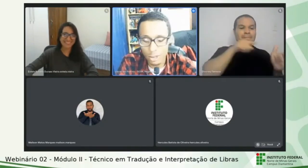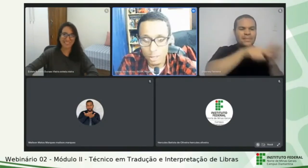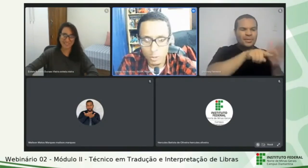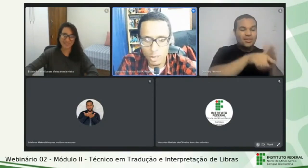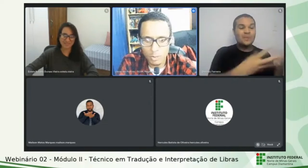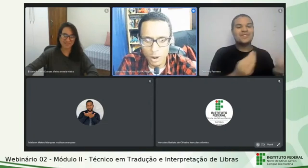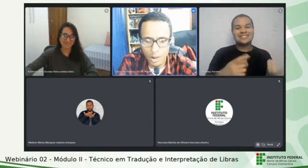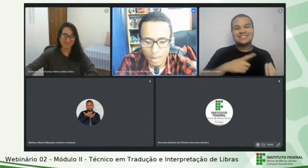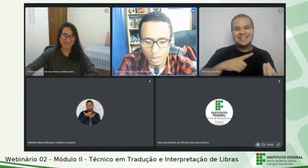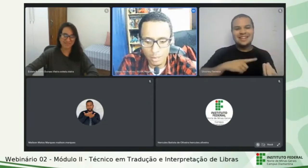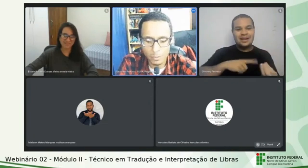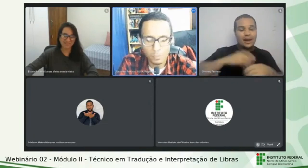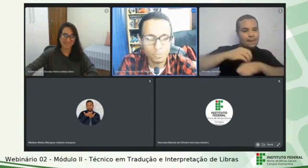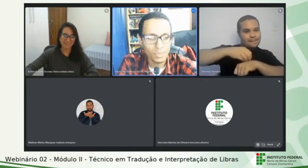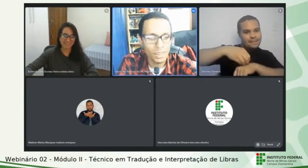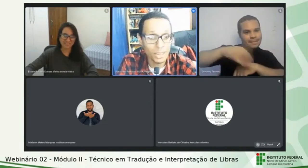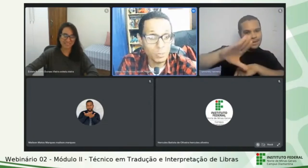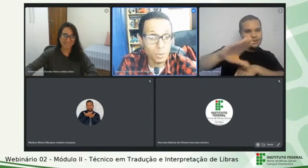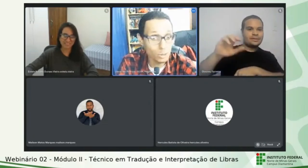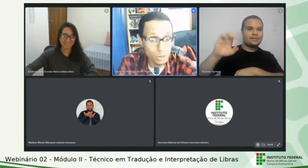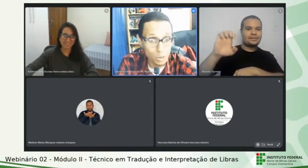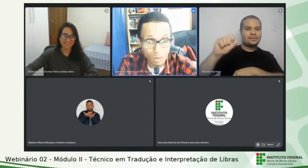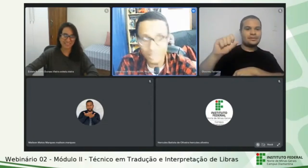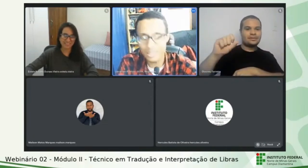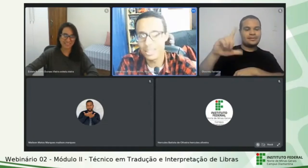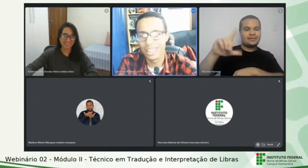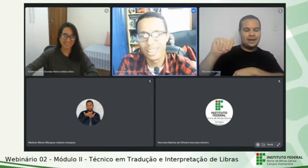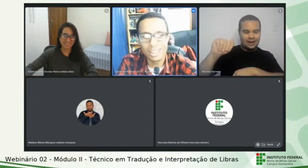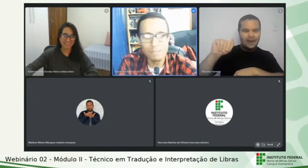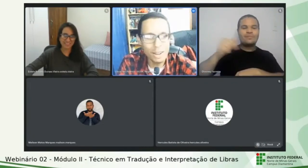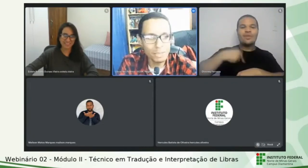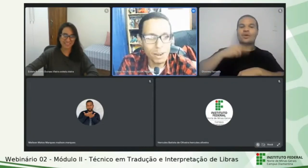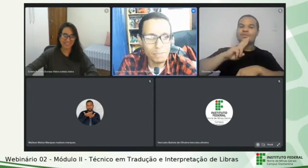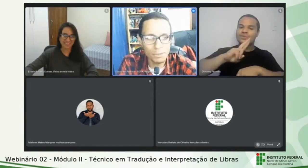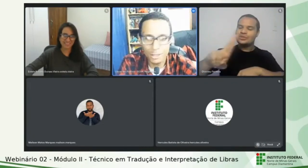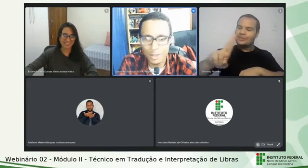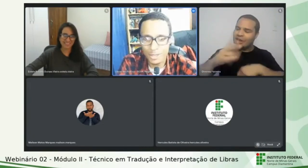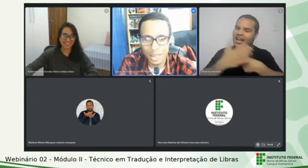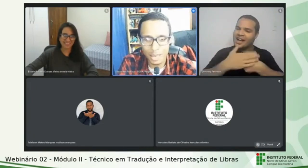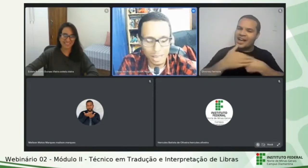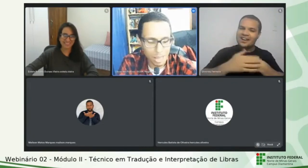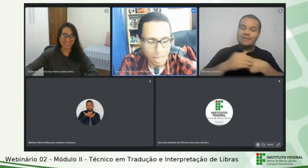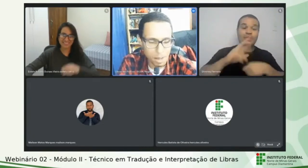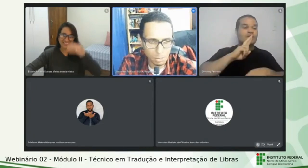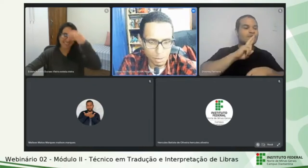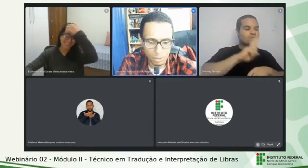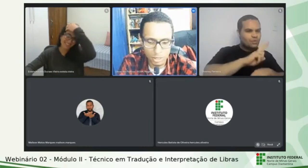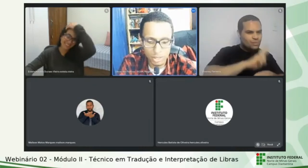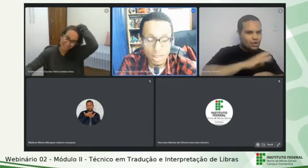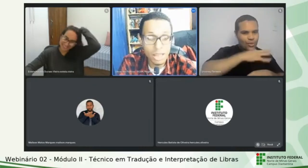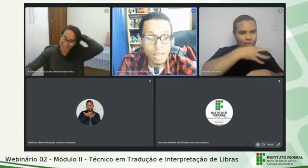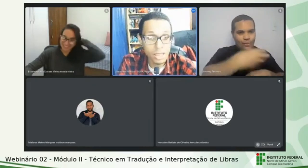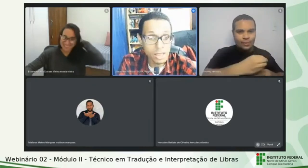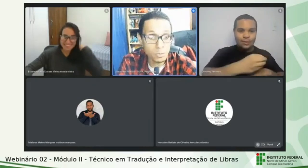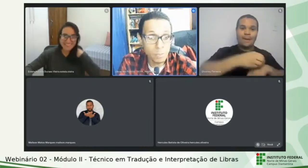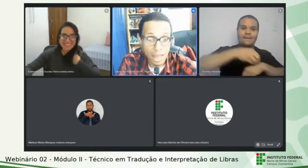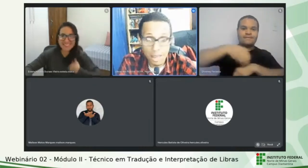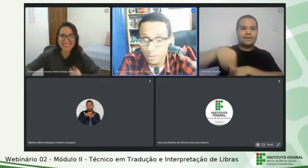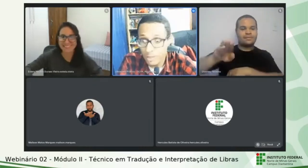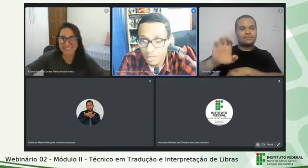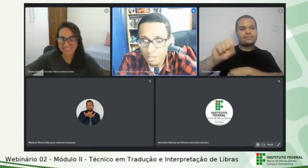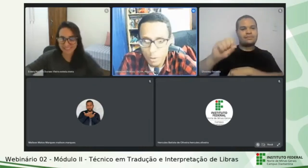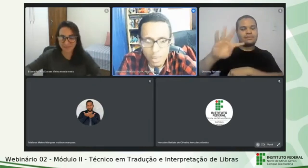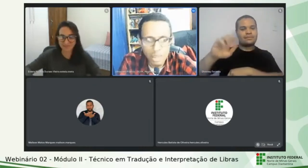Vou responder com o maior carinho. Respondo todas e mando para a professora Estela, ela repassa para vocês.